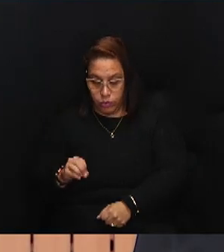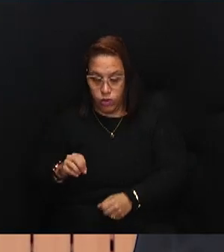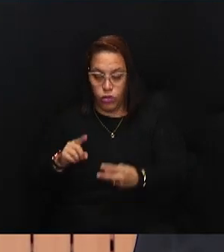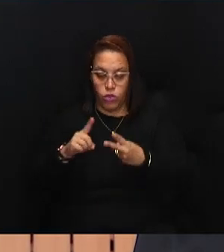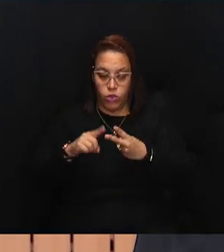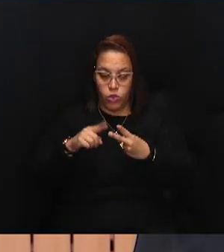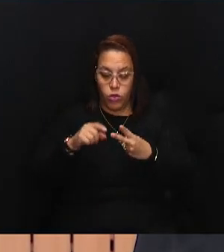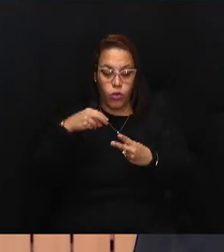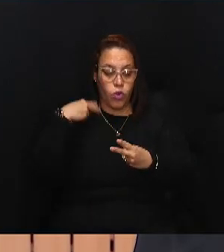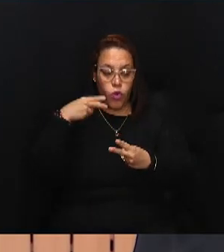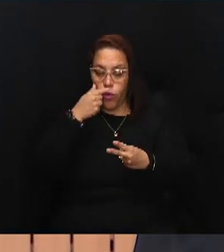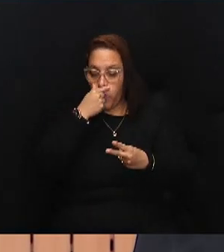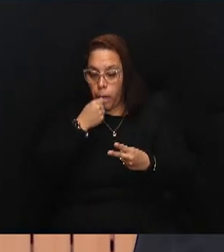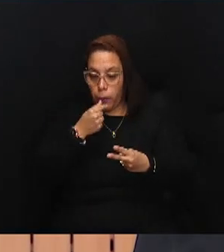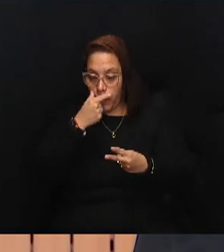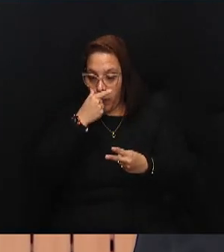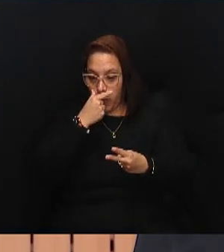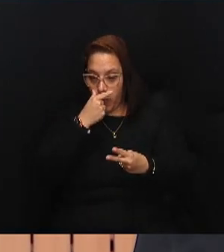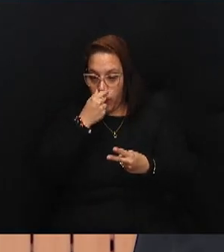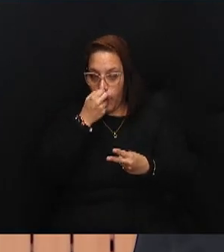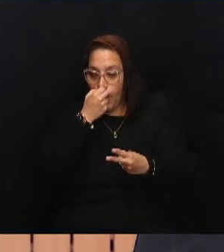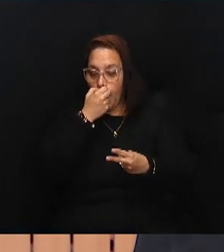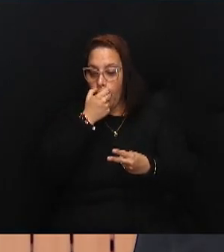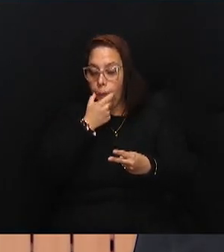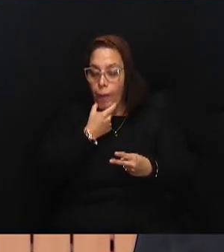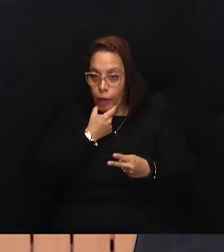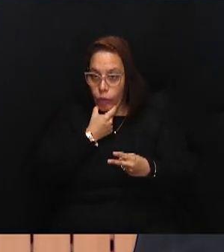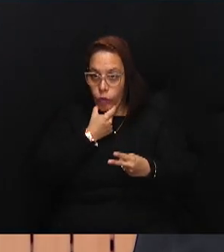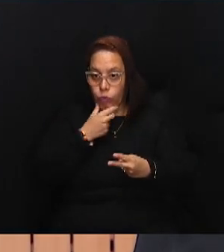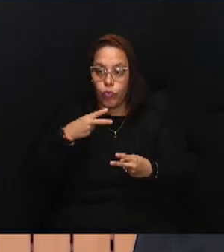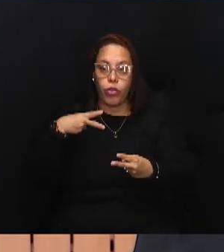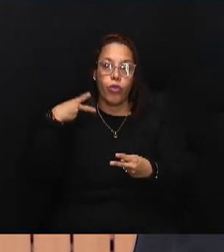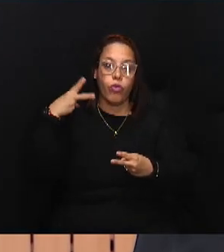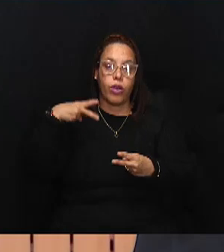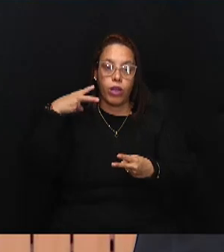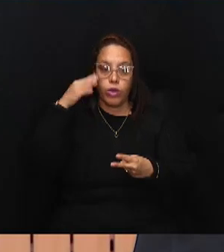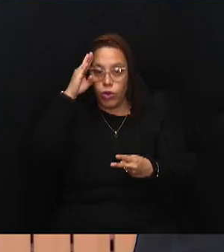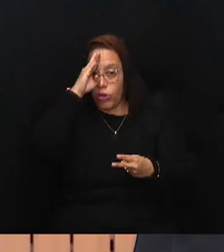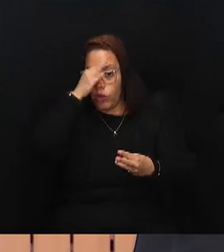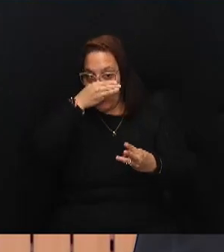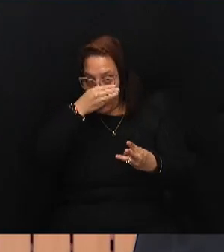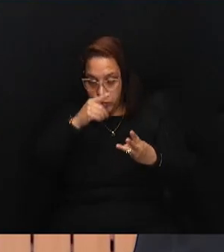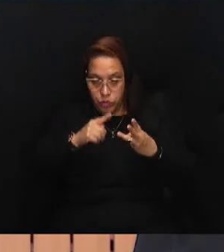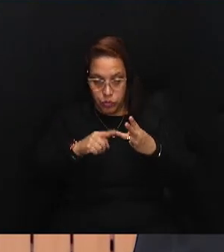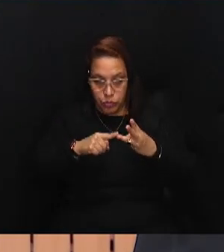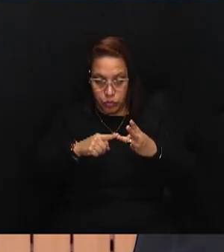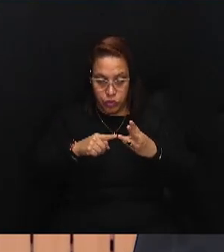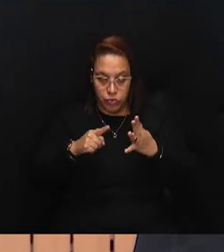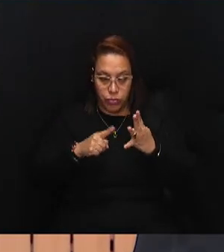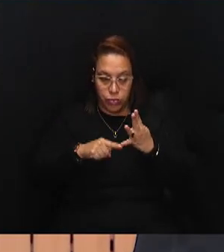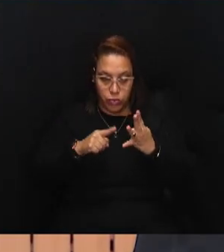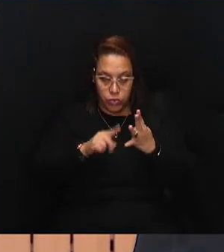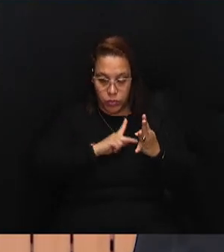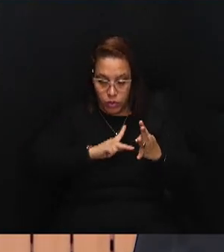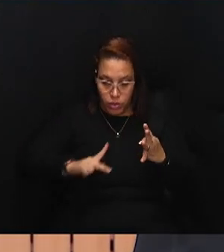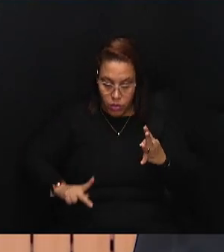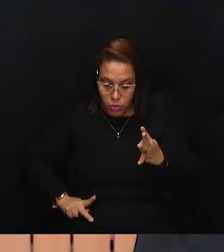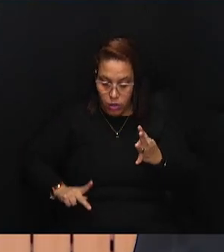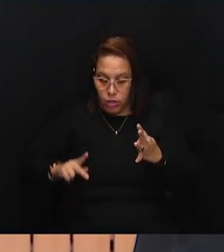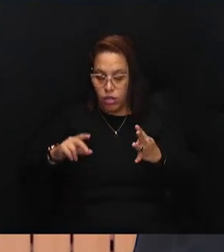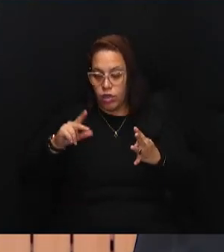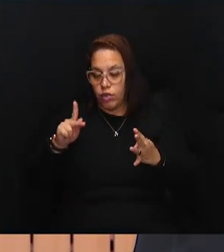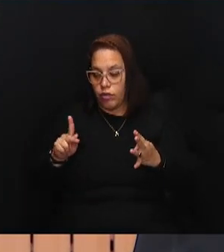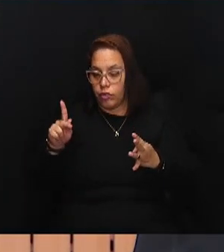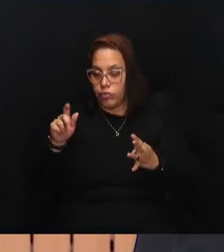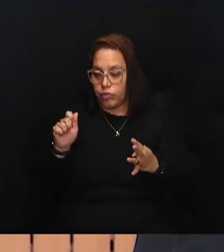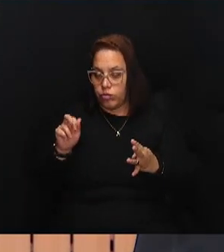Iabico e a nossa presidente do Conselho Municipal do Idoso, a doutora Carla. Quero parabenizar o vereador Marrom aí pela